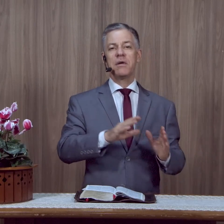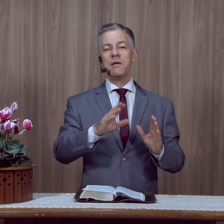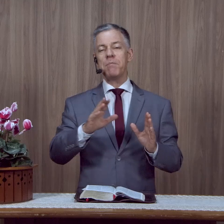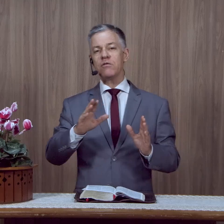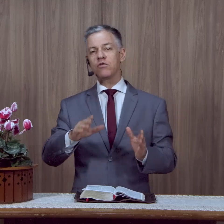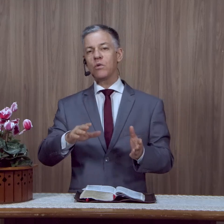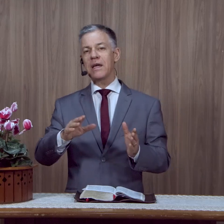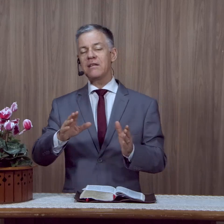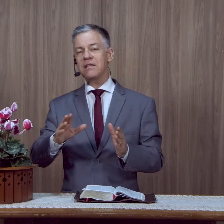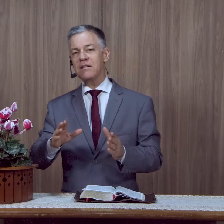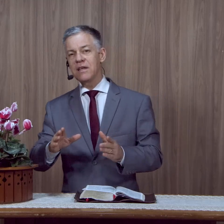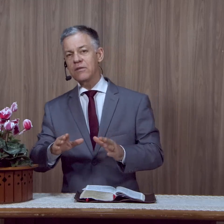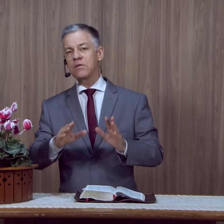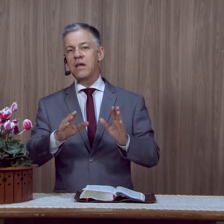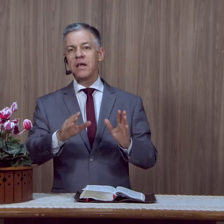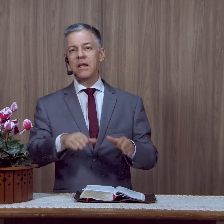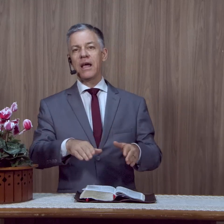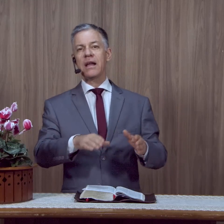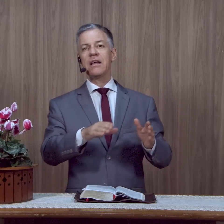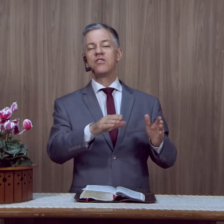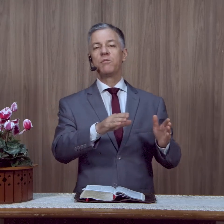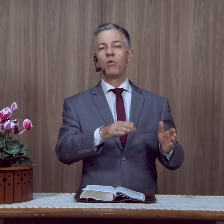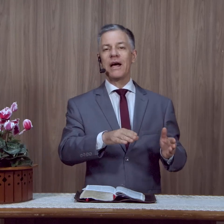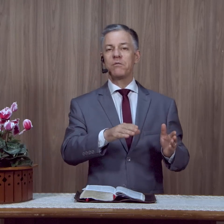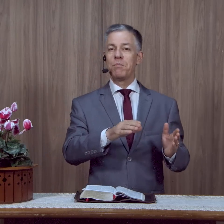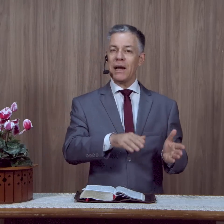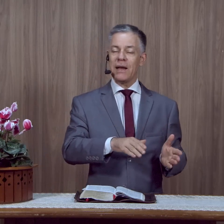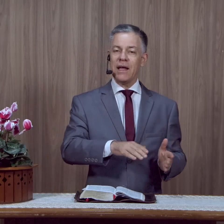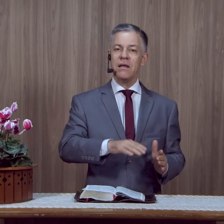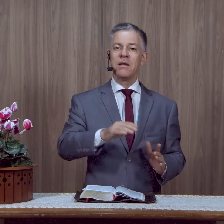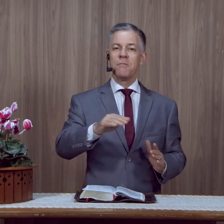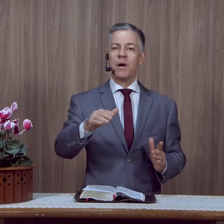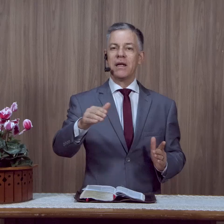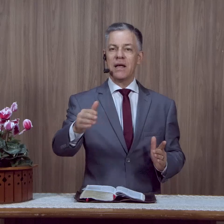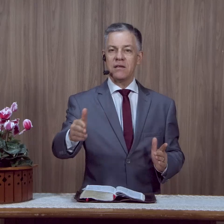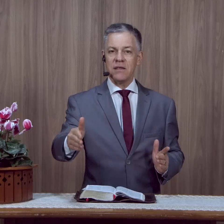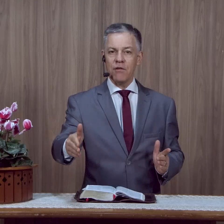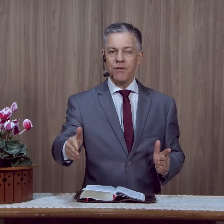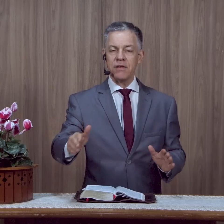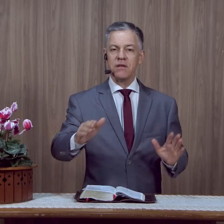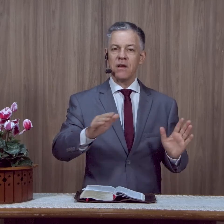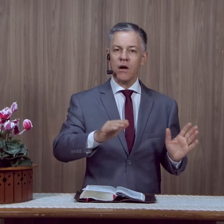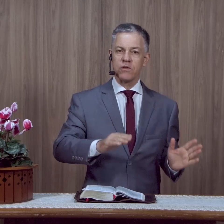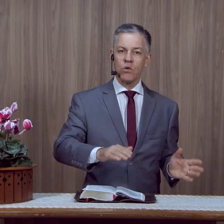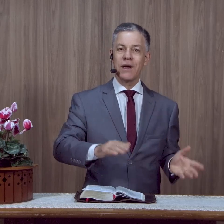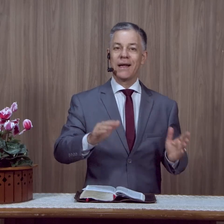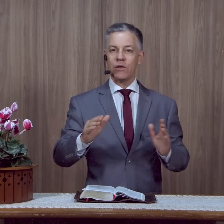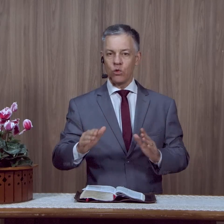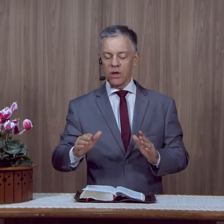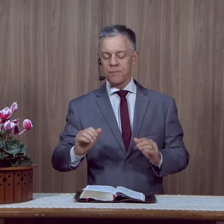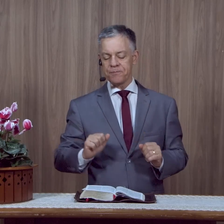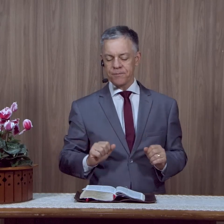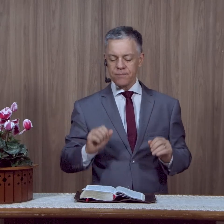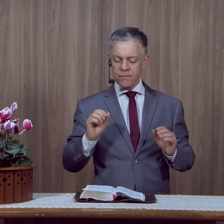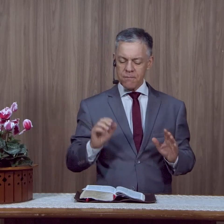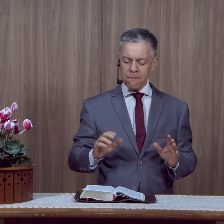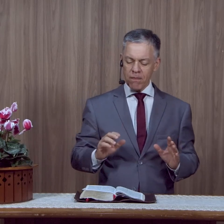Senhor dele, porque ele passou aqueles 6 anos que era estipulado pela lei para que ele servisse ao seu